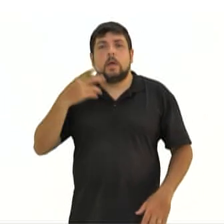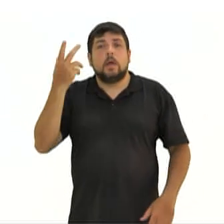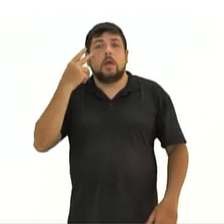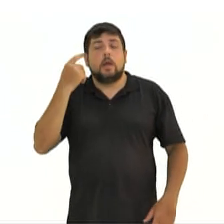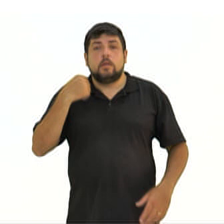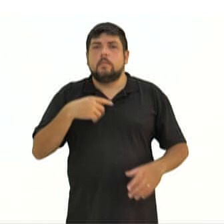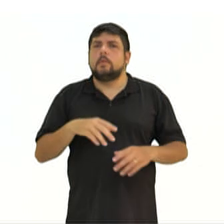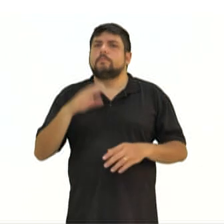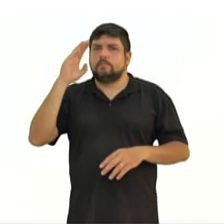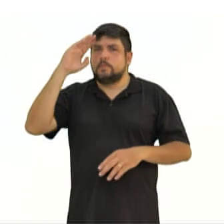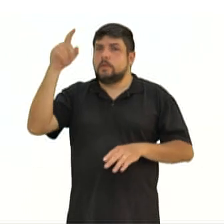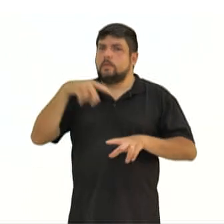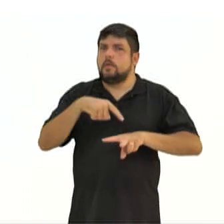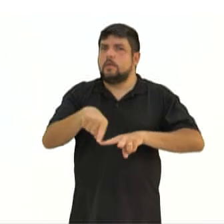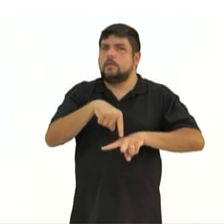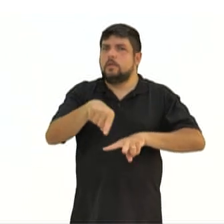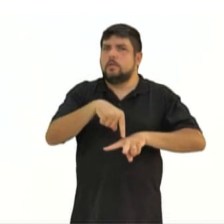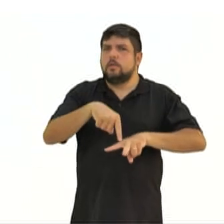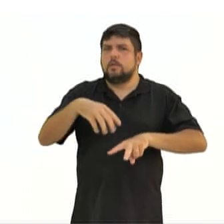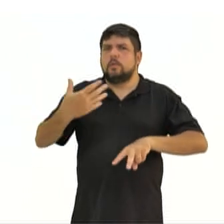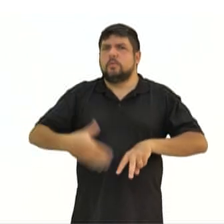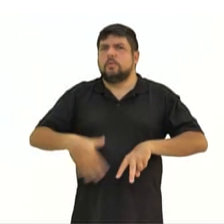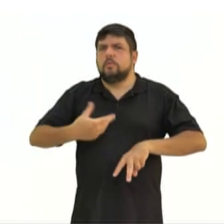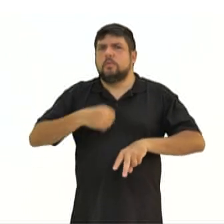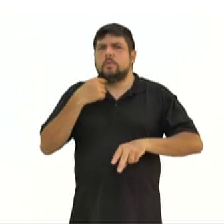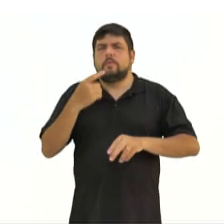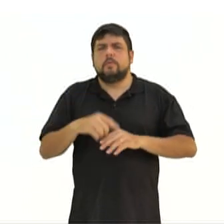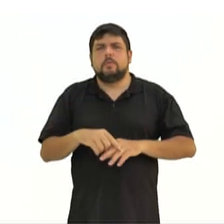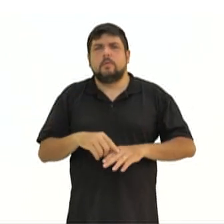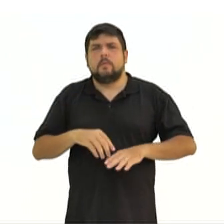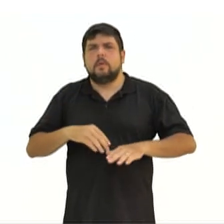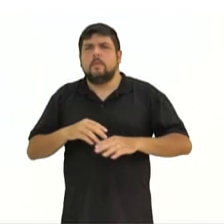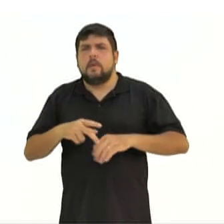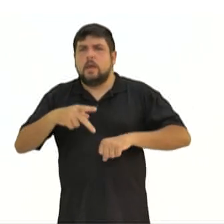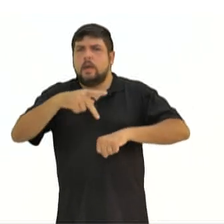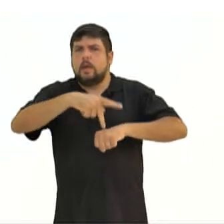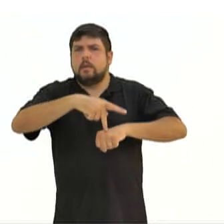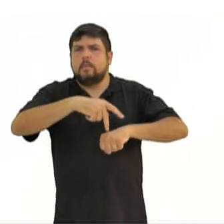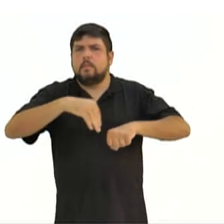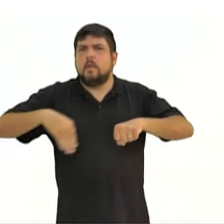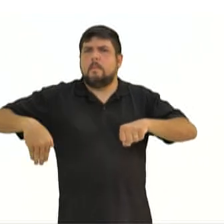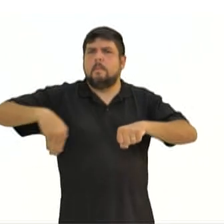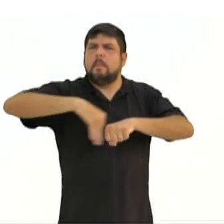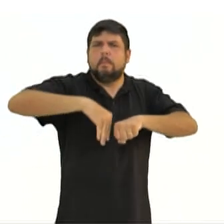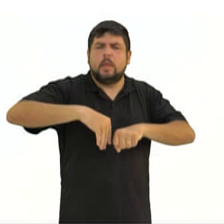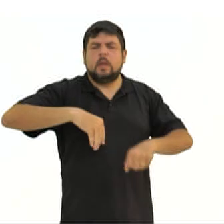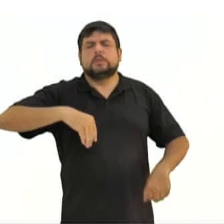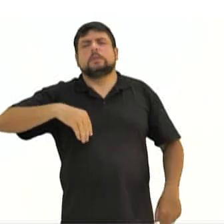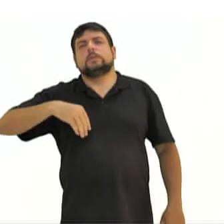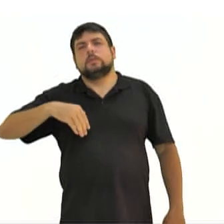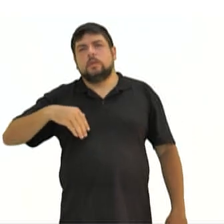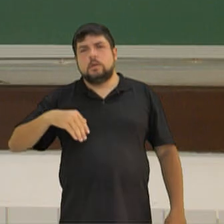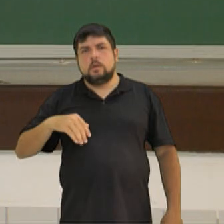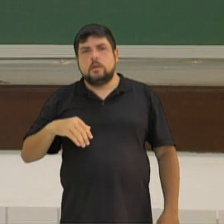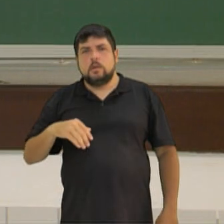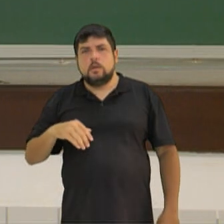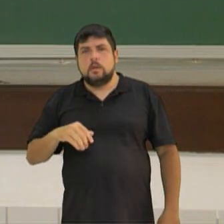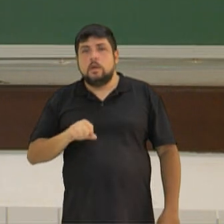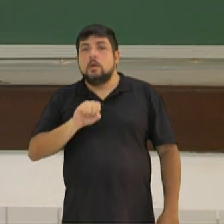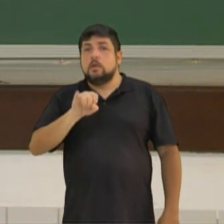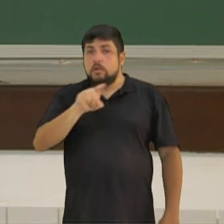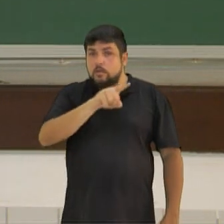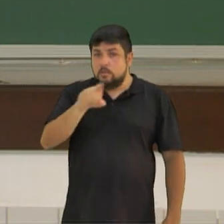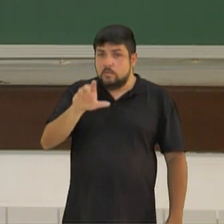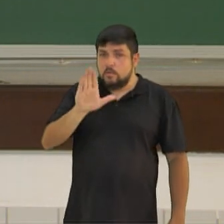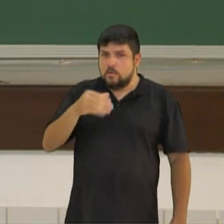de chinelo de dedo, né? E bater o dedo numa pedra, por exemplo? Se você já teve essa experiência,